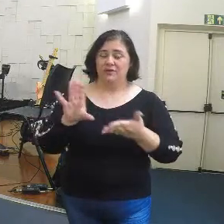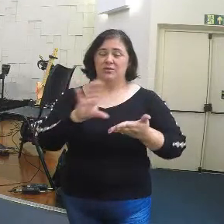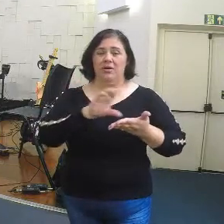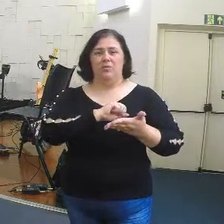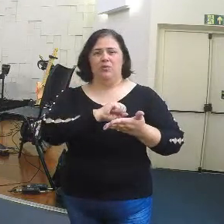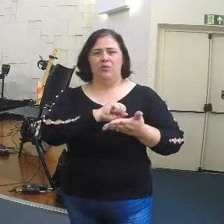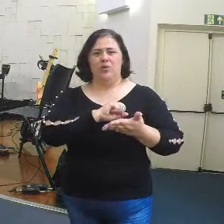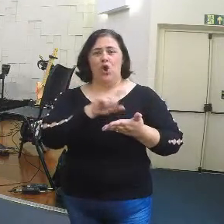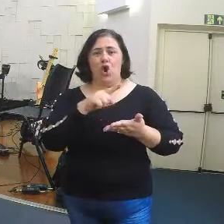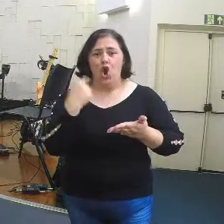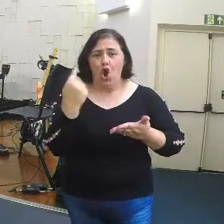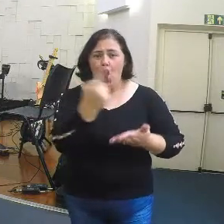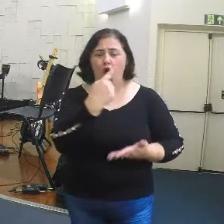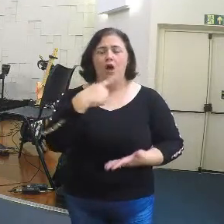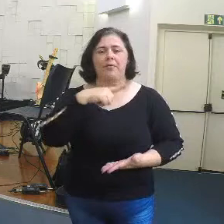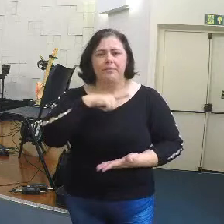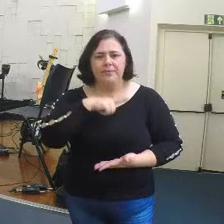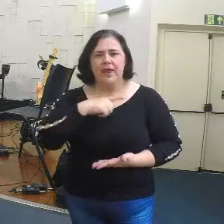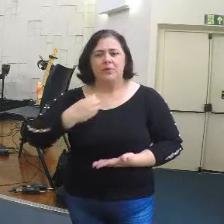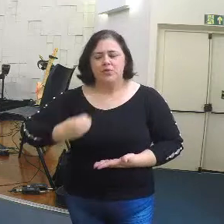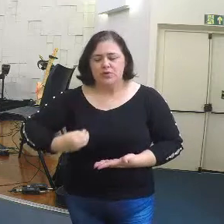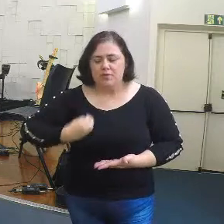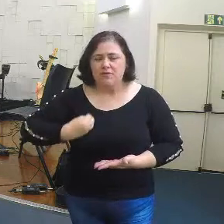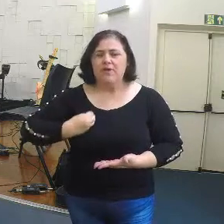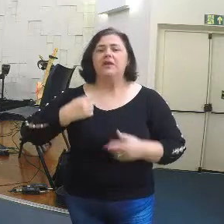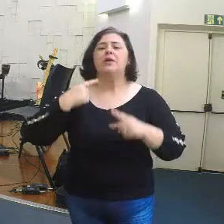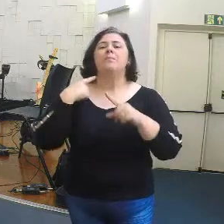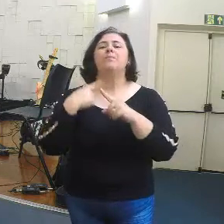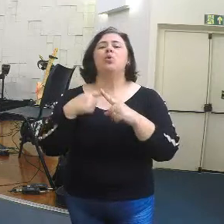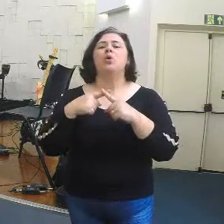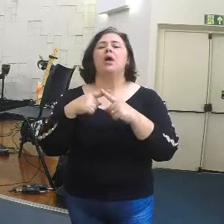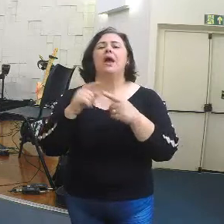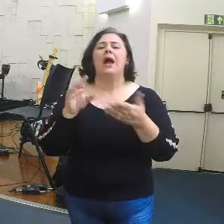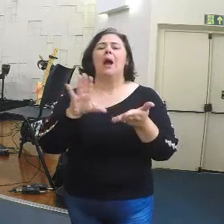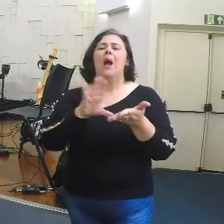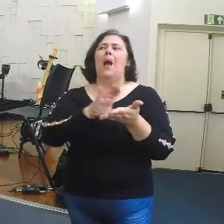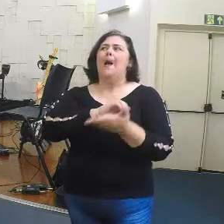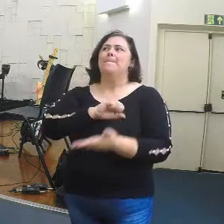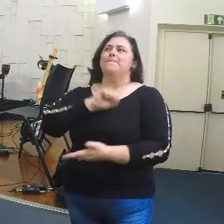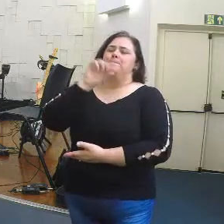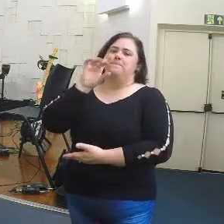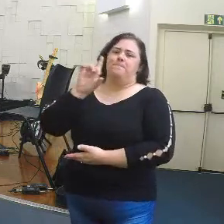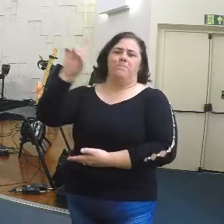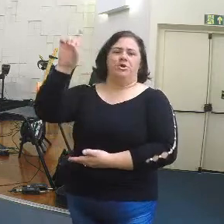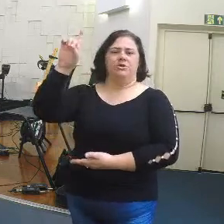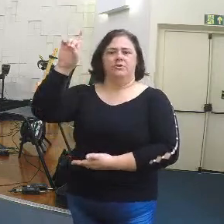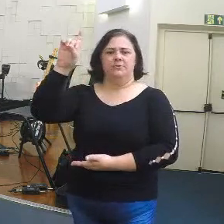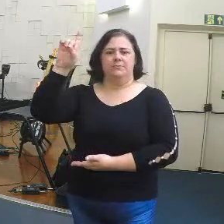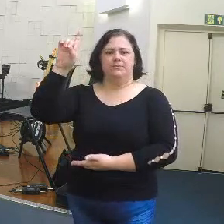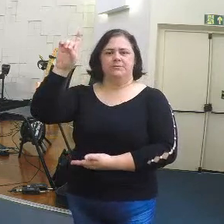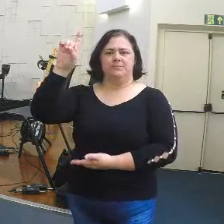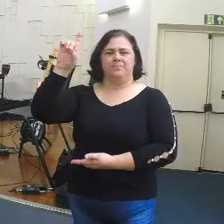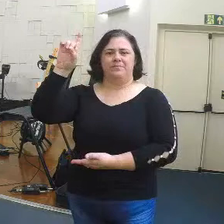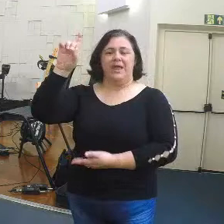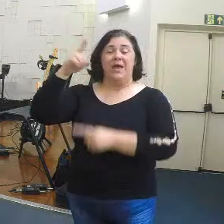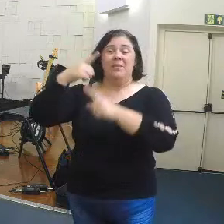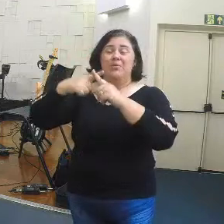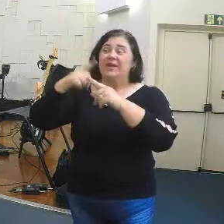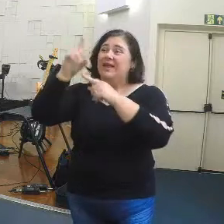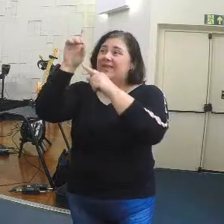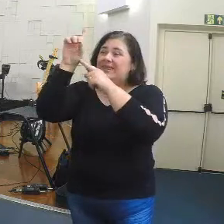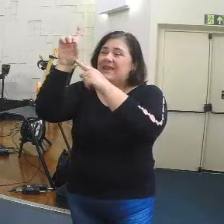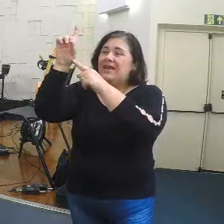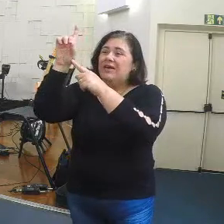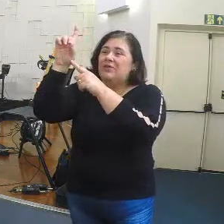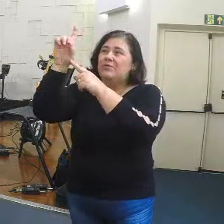amor. Porque Deus, na eternidade, gerou de si mesmo.